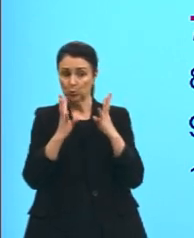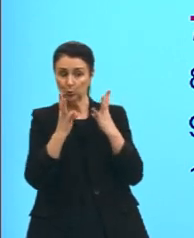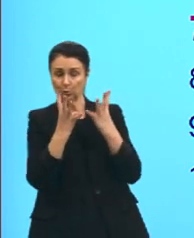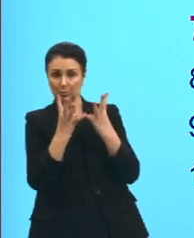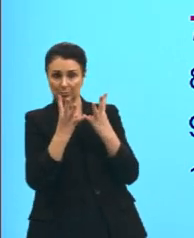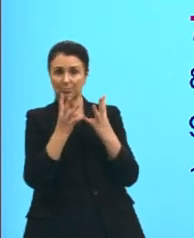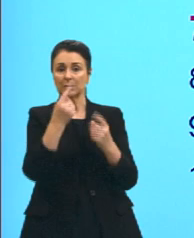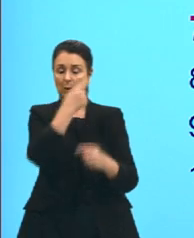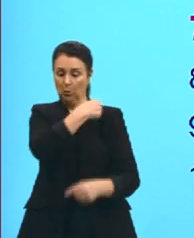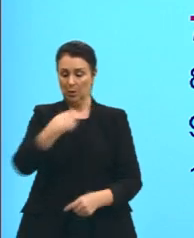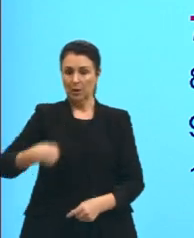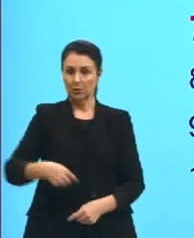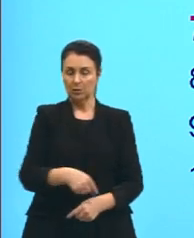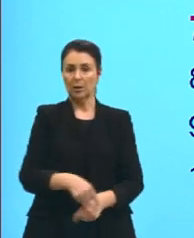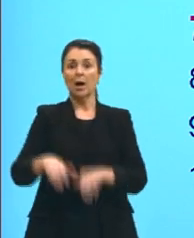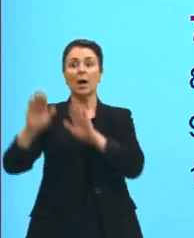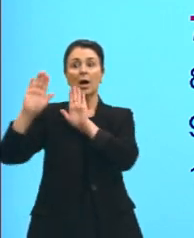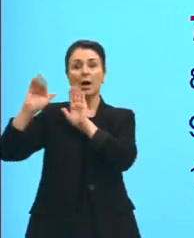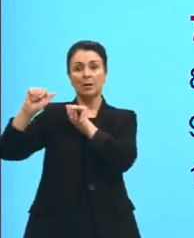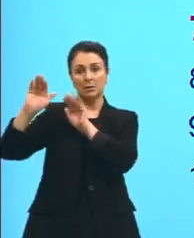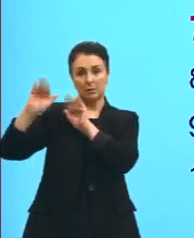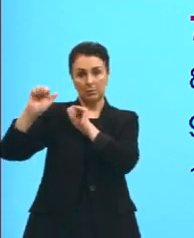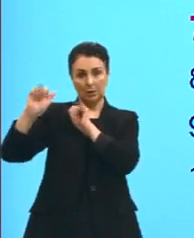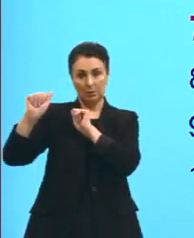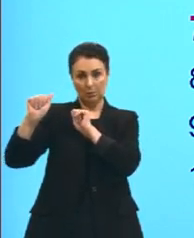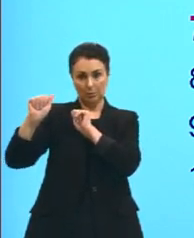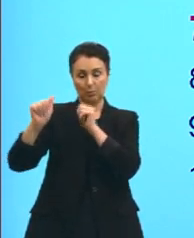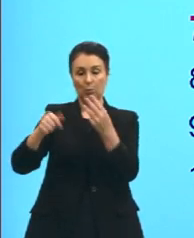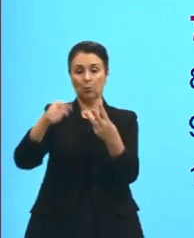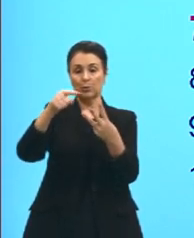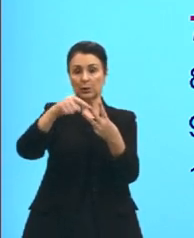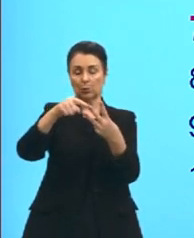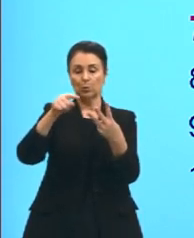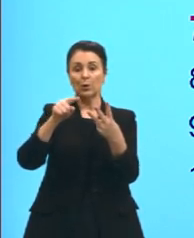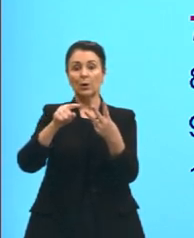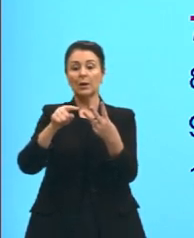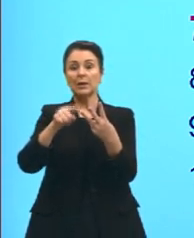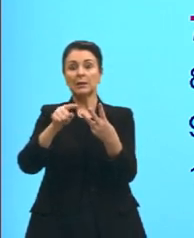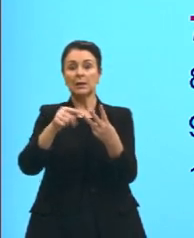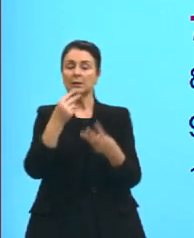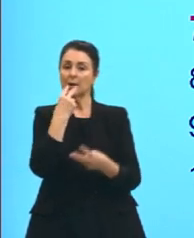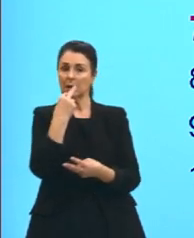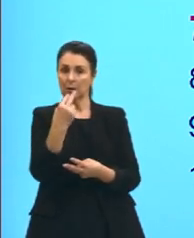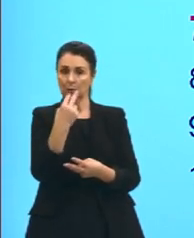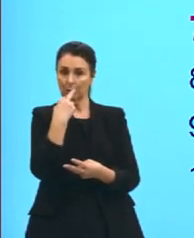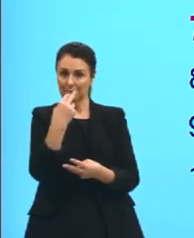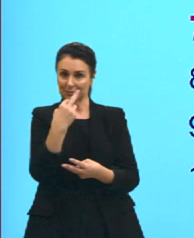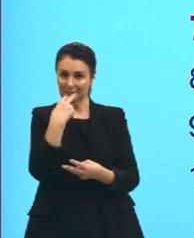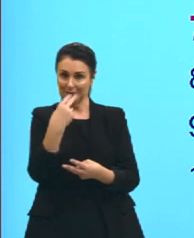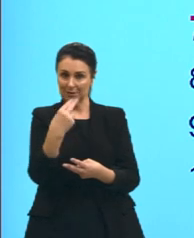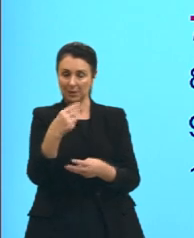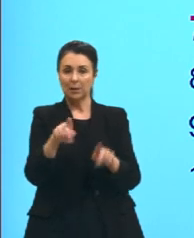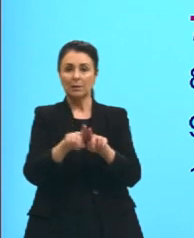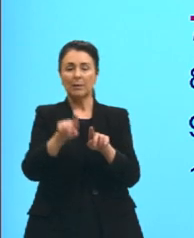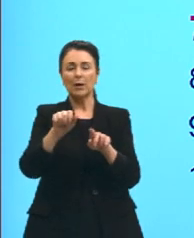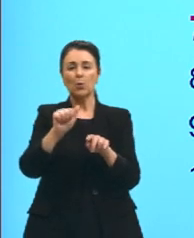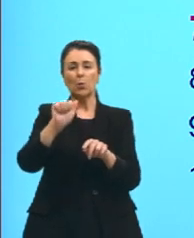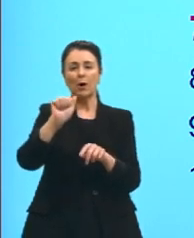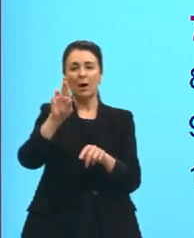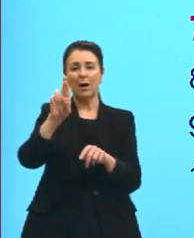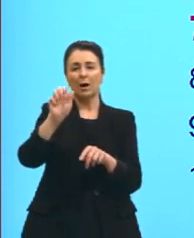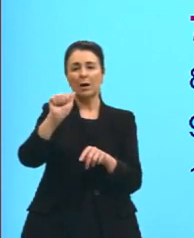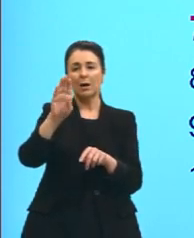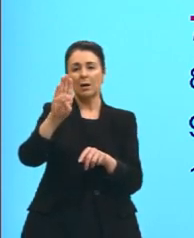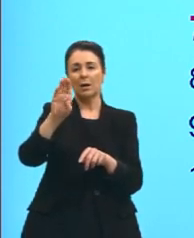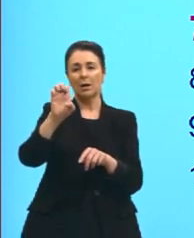lugar o espanhol em segundo o inglês em terceiro a gente tem o árabe em quarto dois